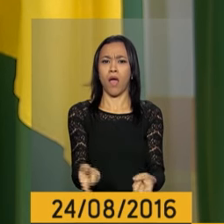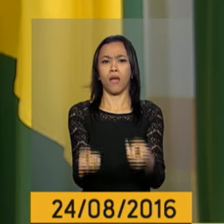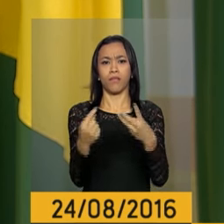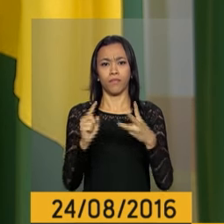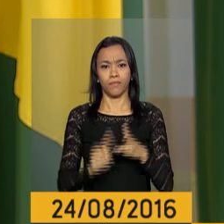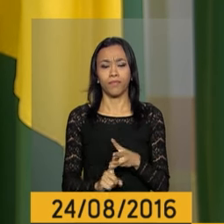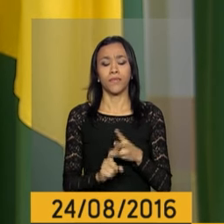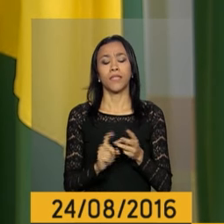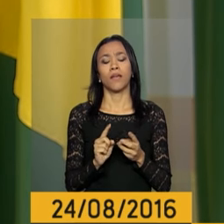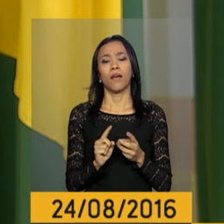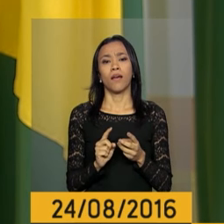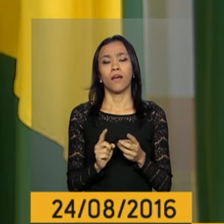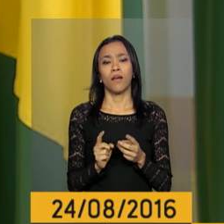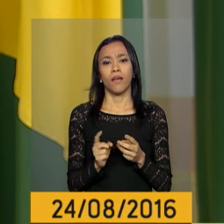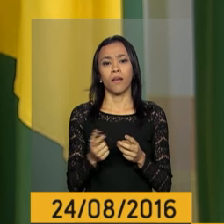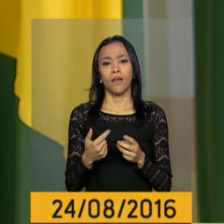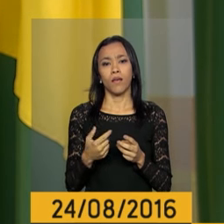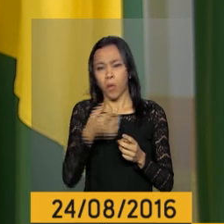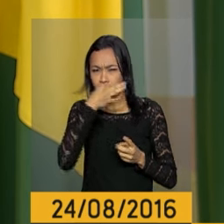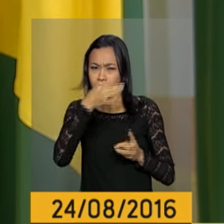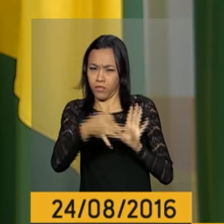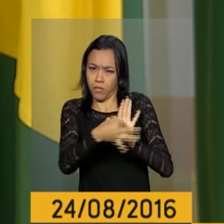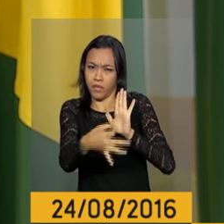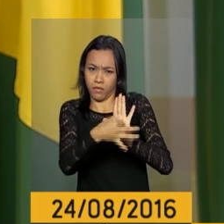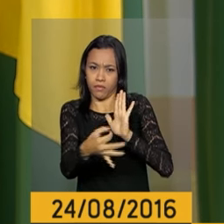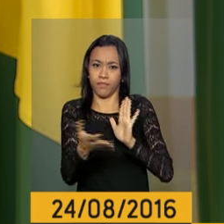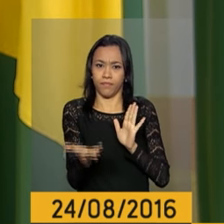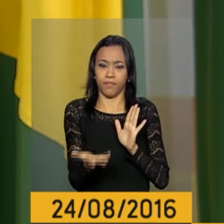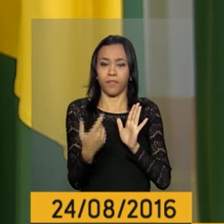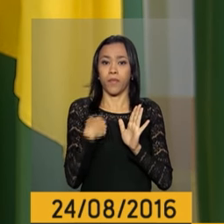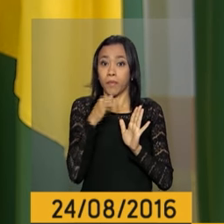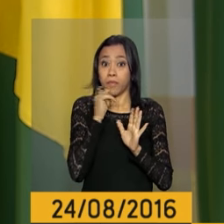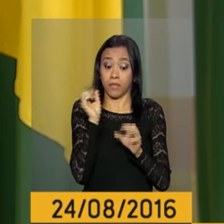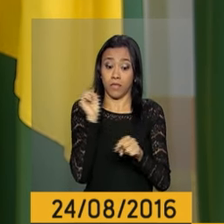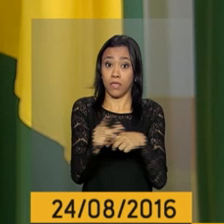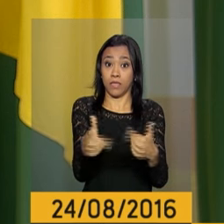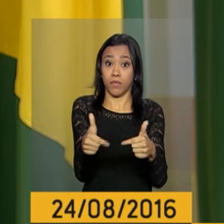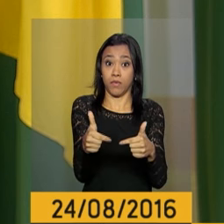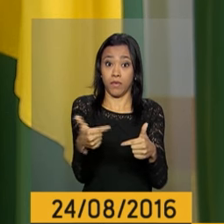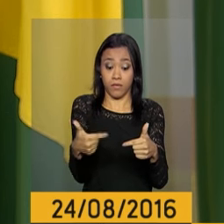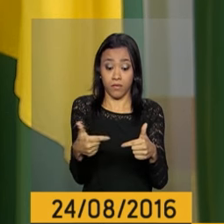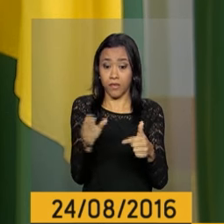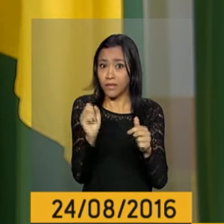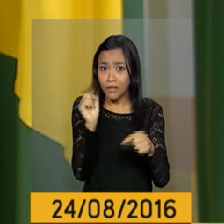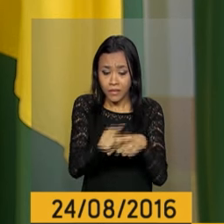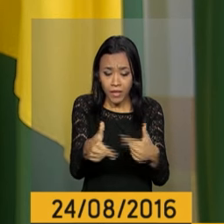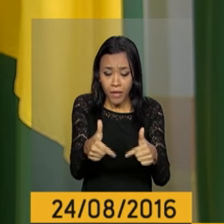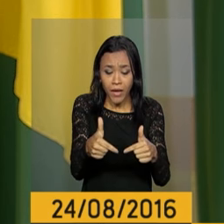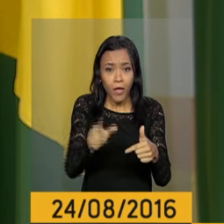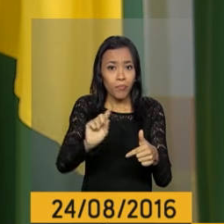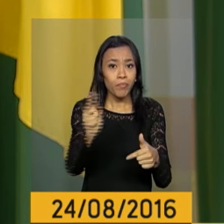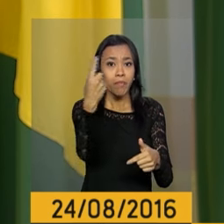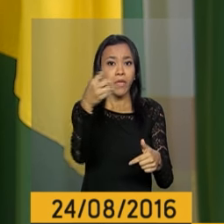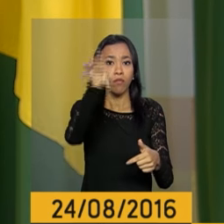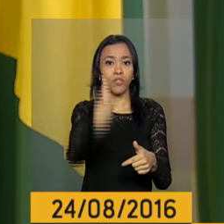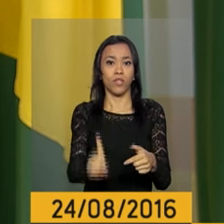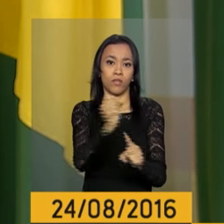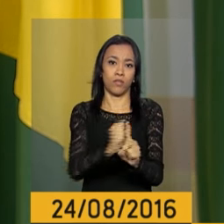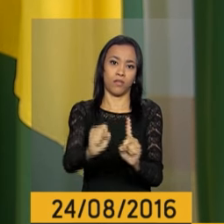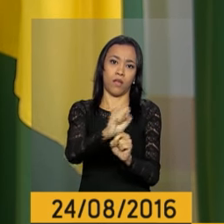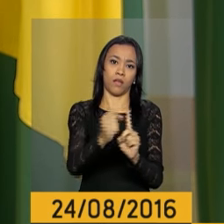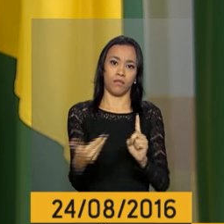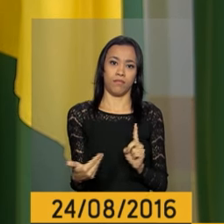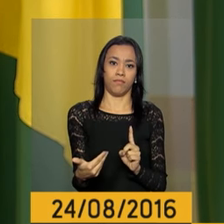faço um comentário. O emprego é o primeiro dos direitos sociais,